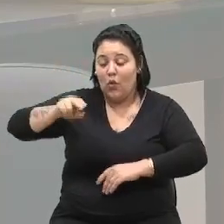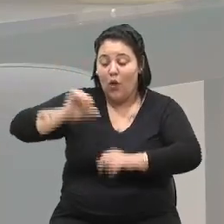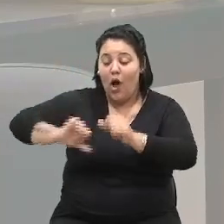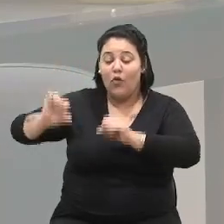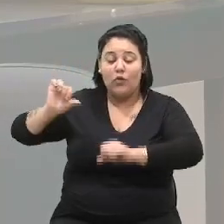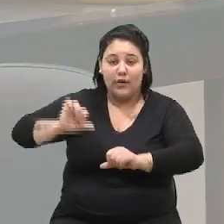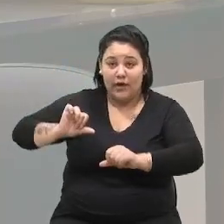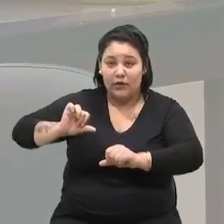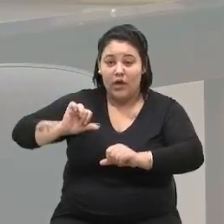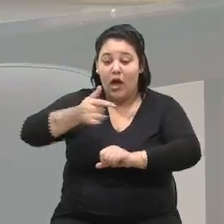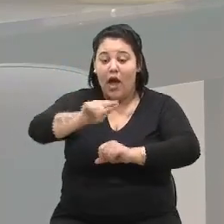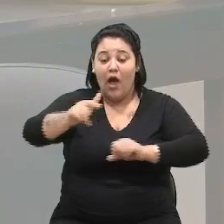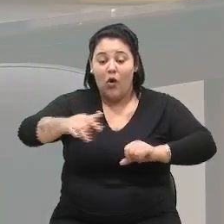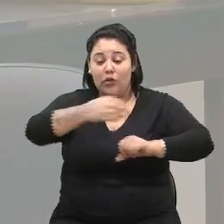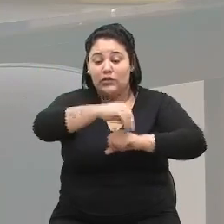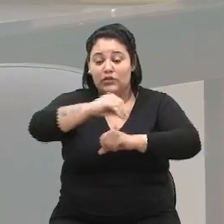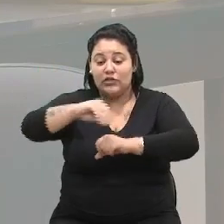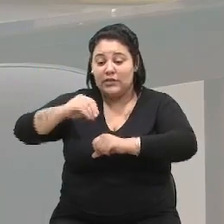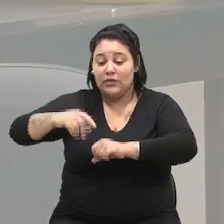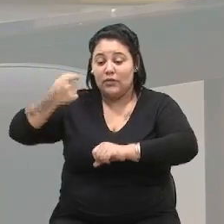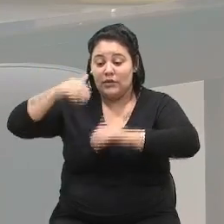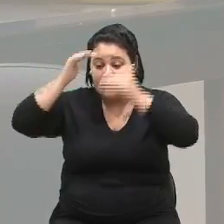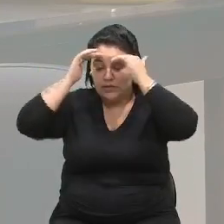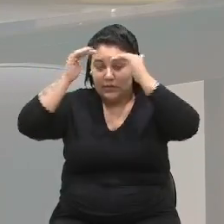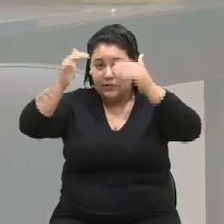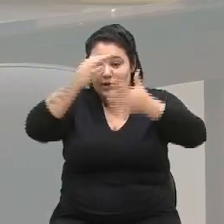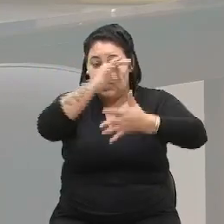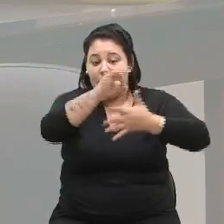a proposição cumpre o requisito da